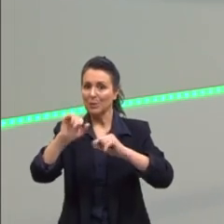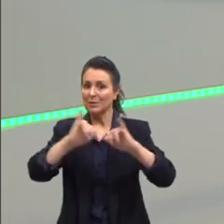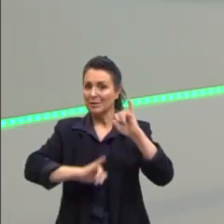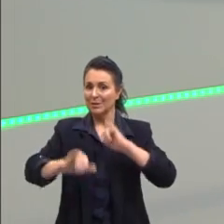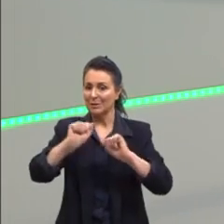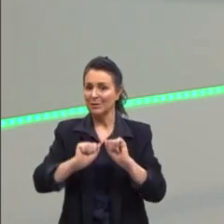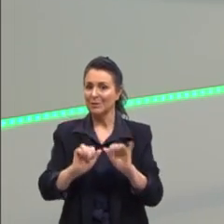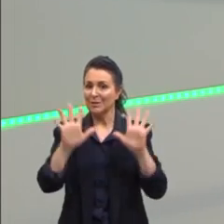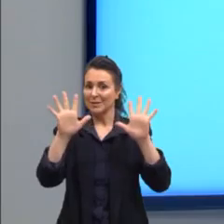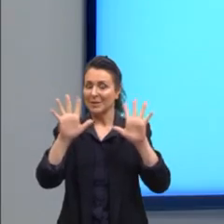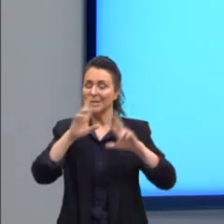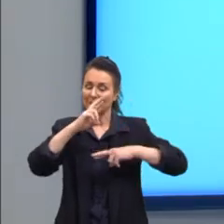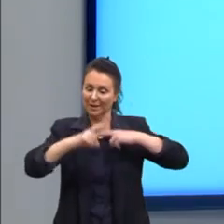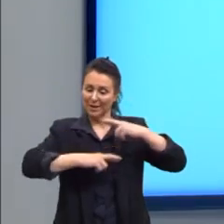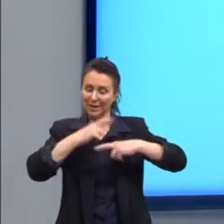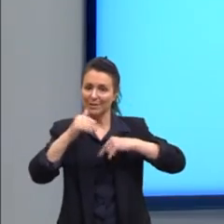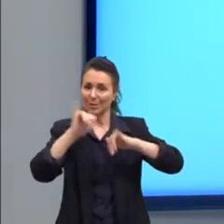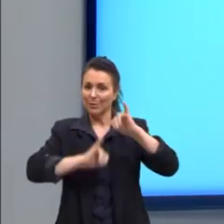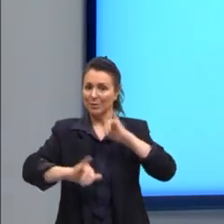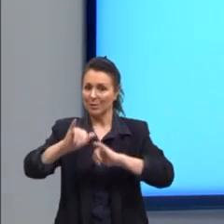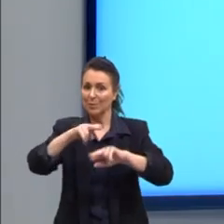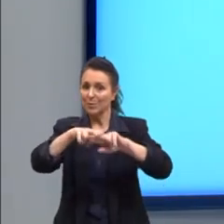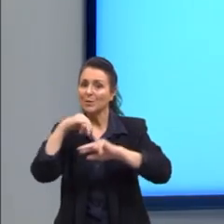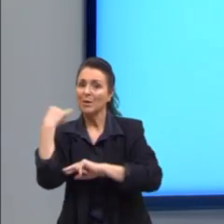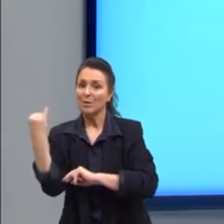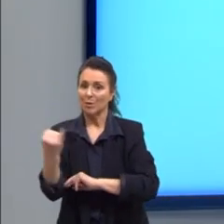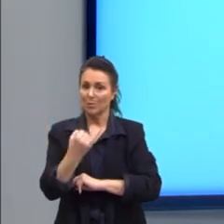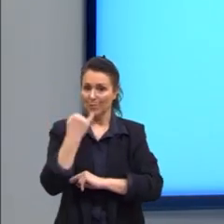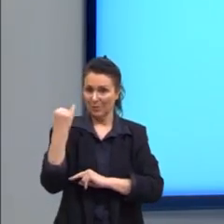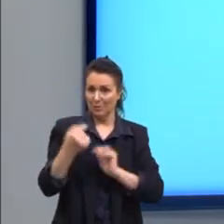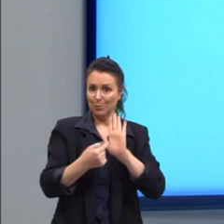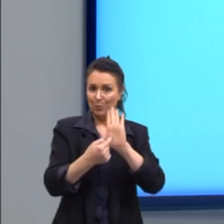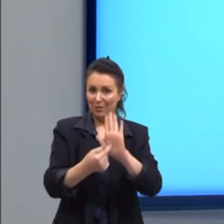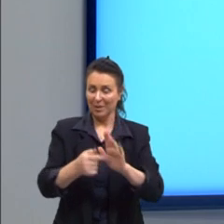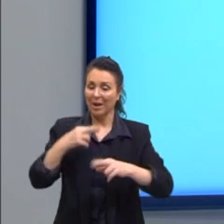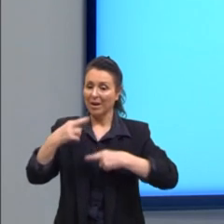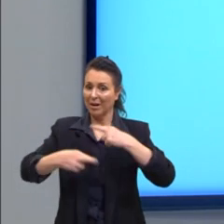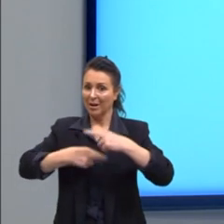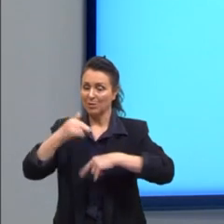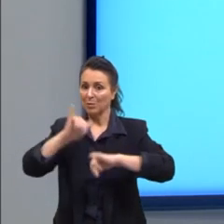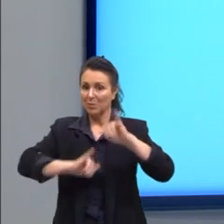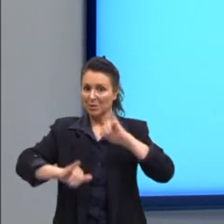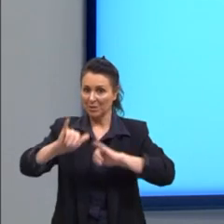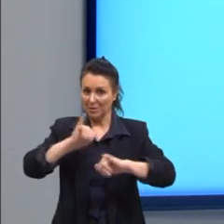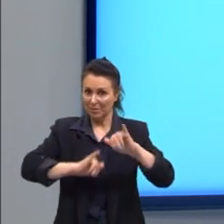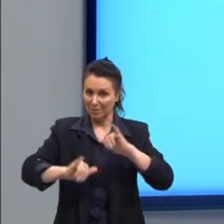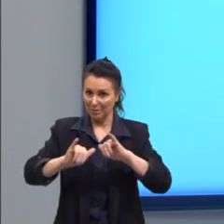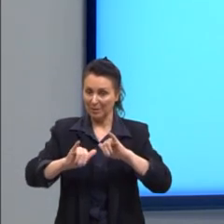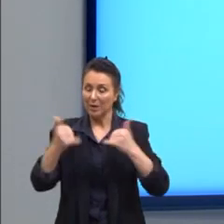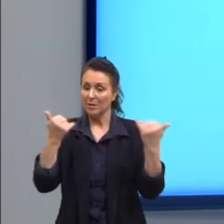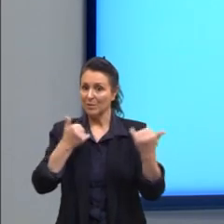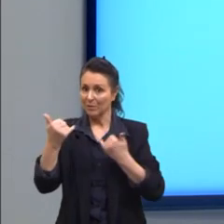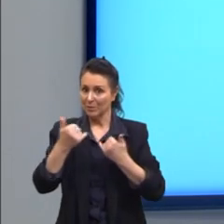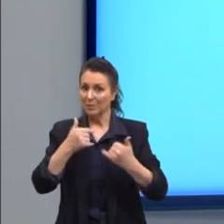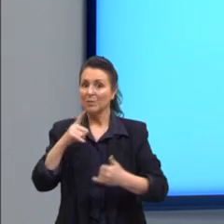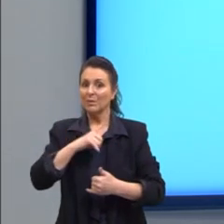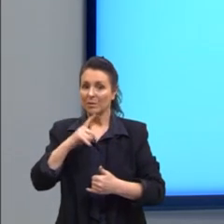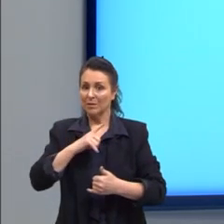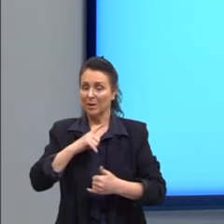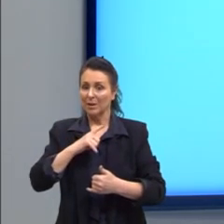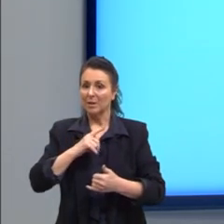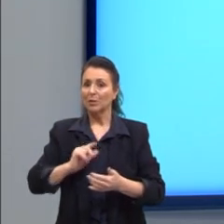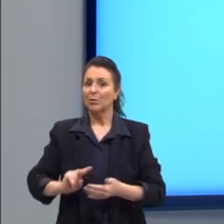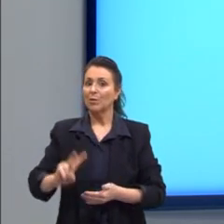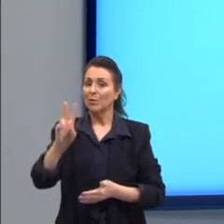que a reação química EA importância de apresentar reação química me traz nessas valores eu consigo